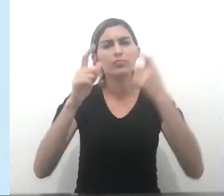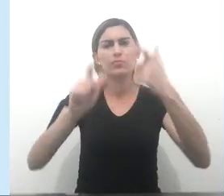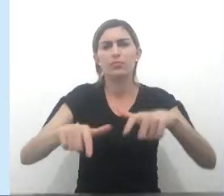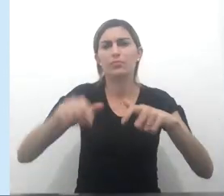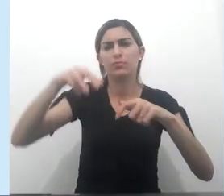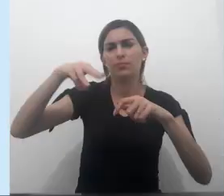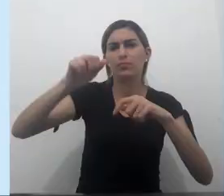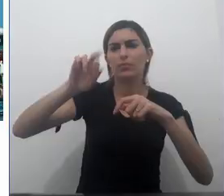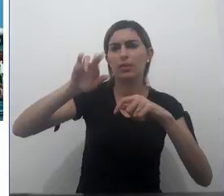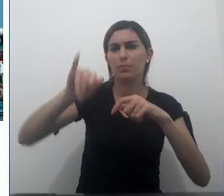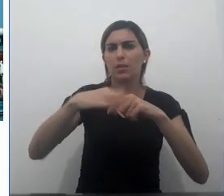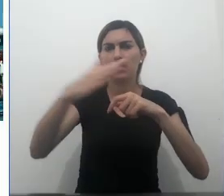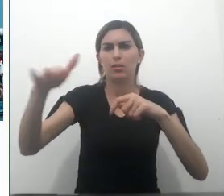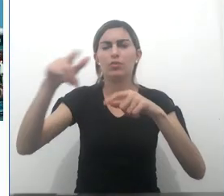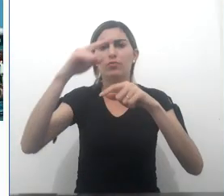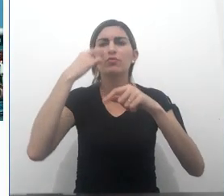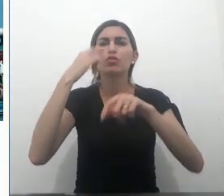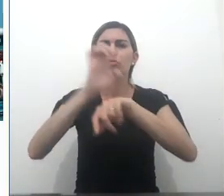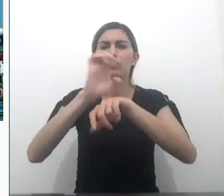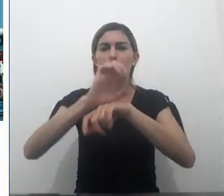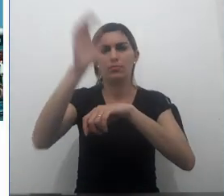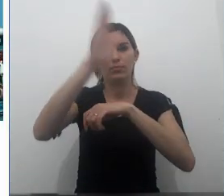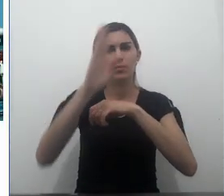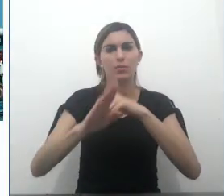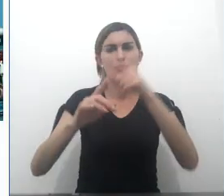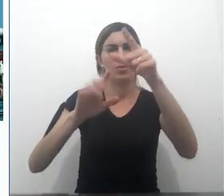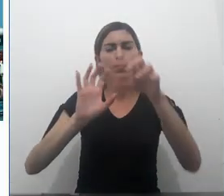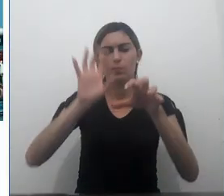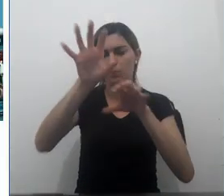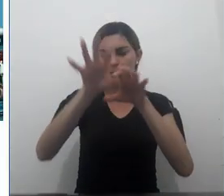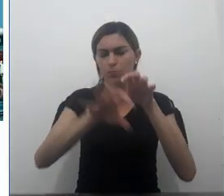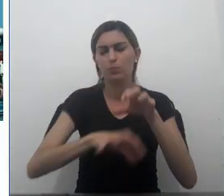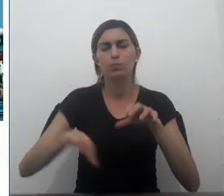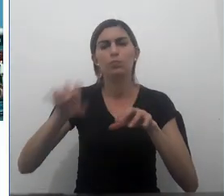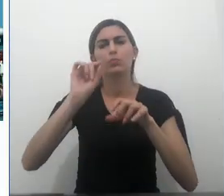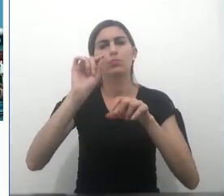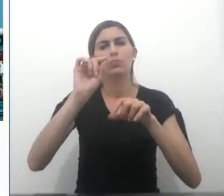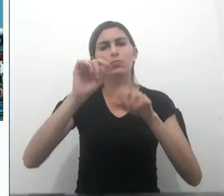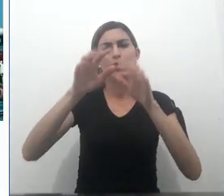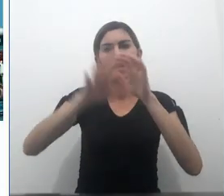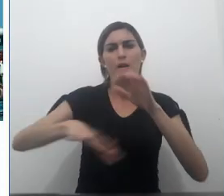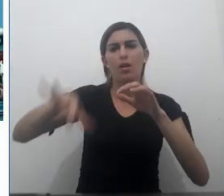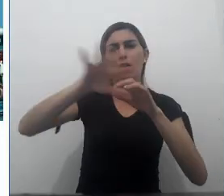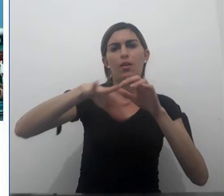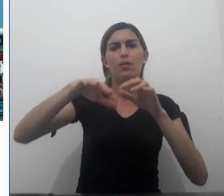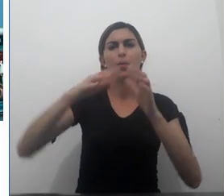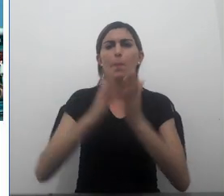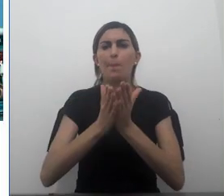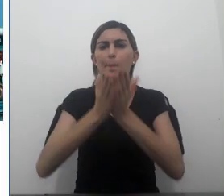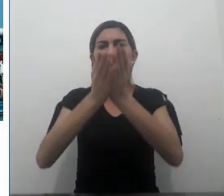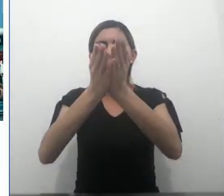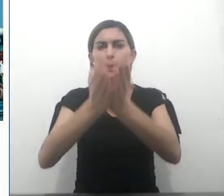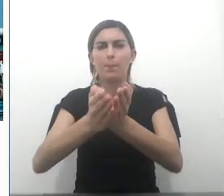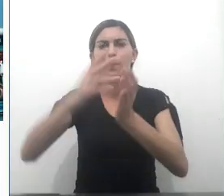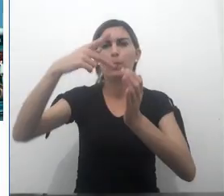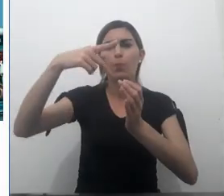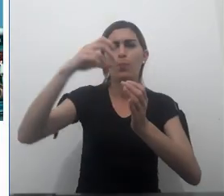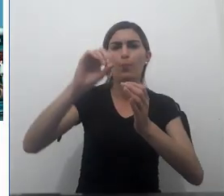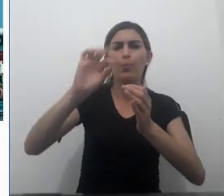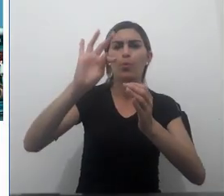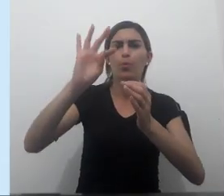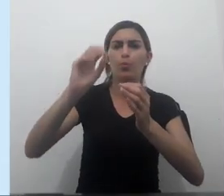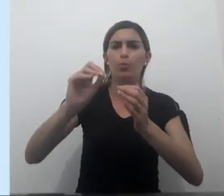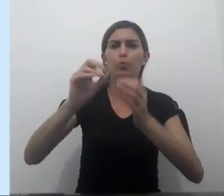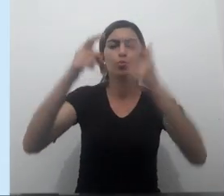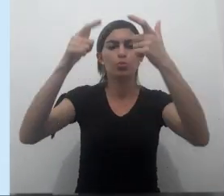No ambiente marinho, aqui no estado brasileiro, a gente vai ver também uma concentração de áreas portuárias. O que são